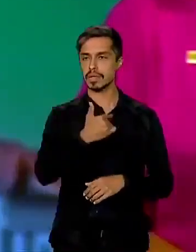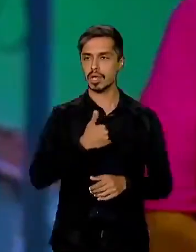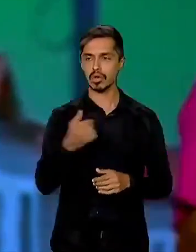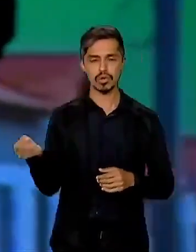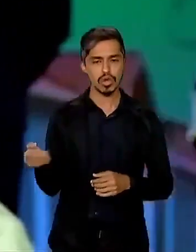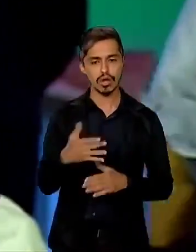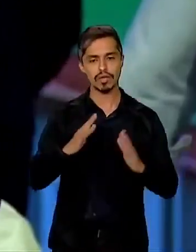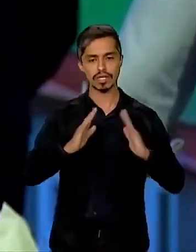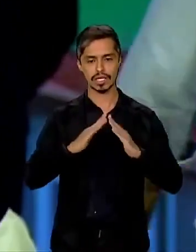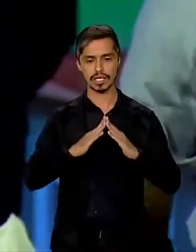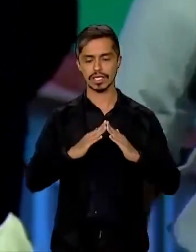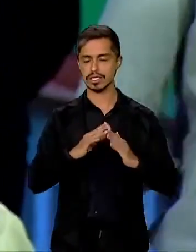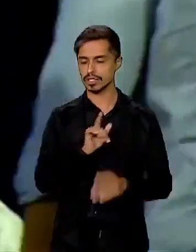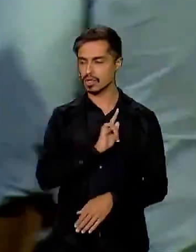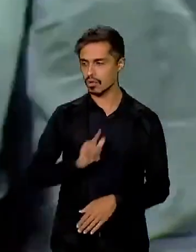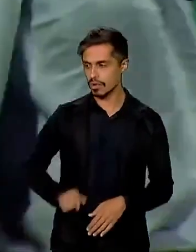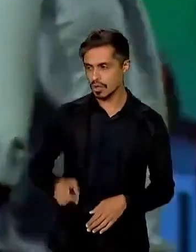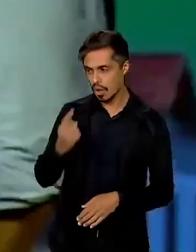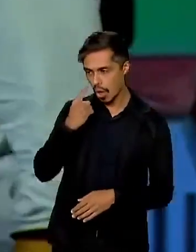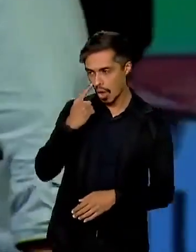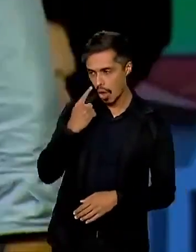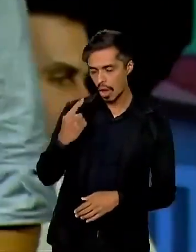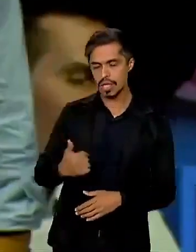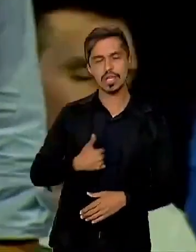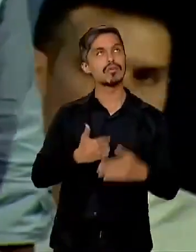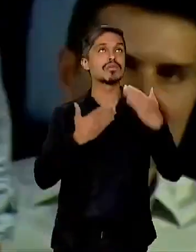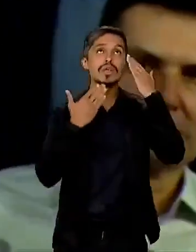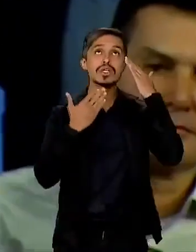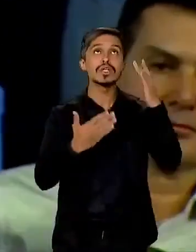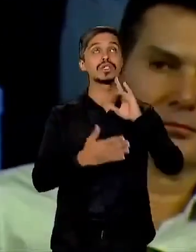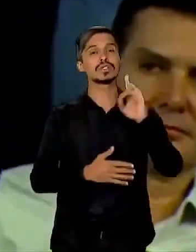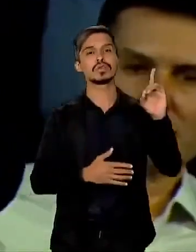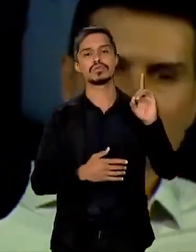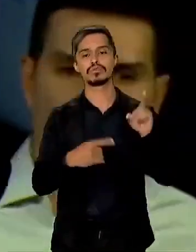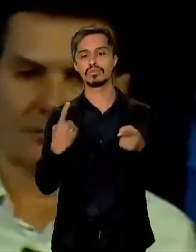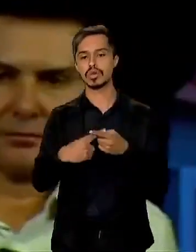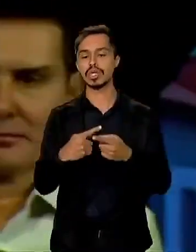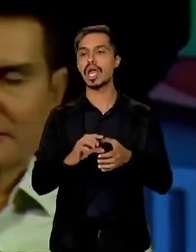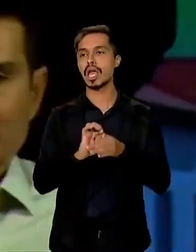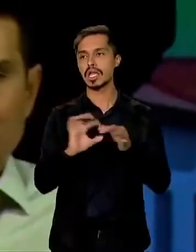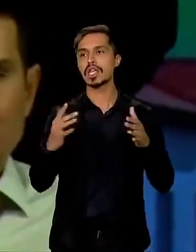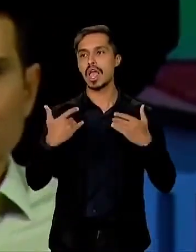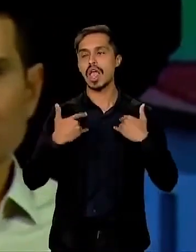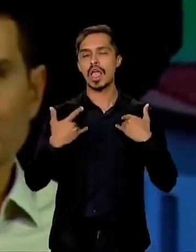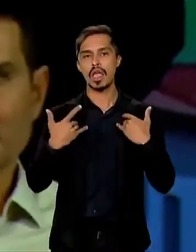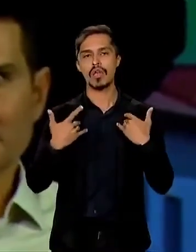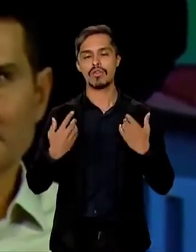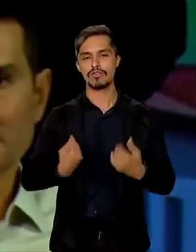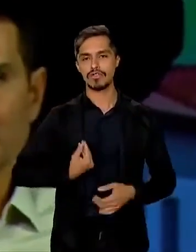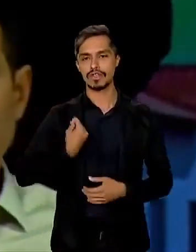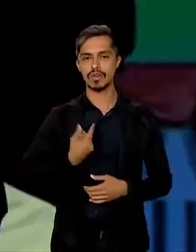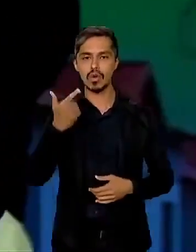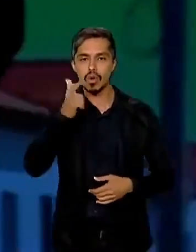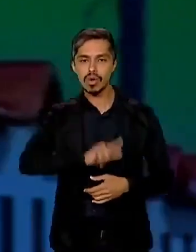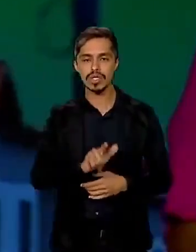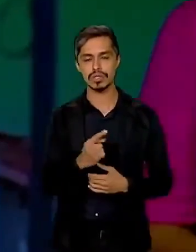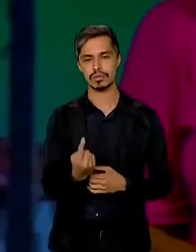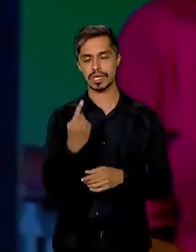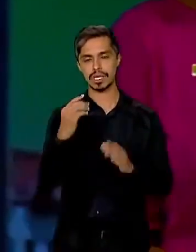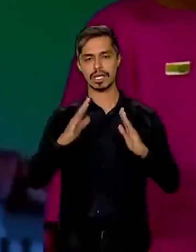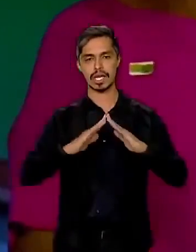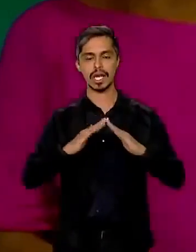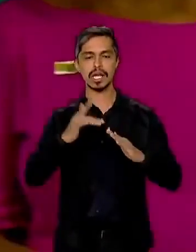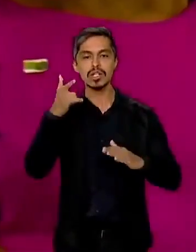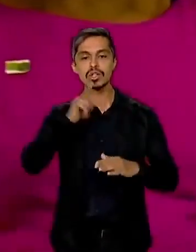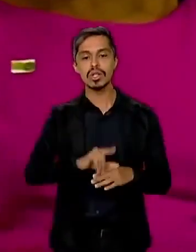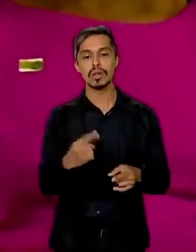inaugurar uma casa, governador, eu agradeço a Deus de ter me deixado vivo para inaugurar uma casa,